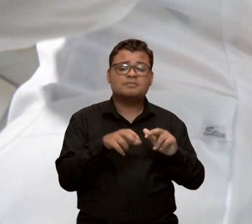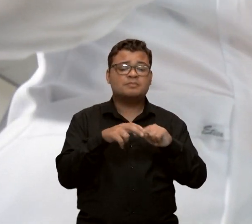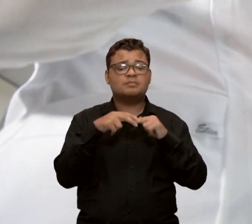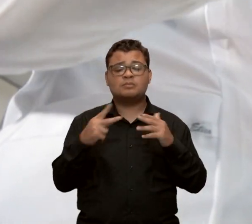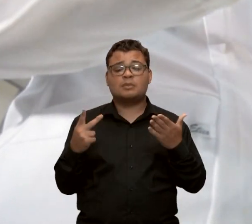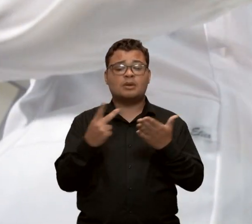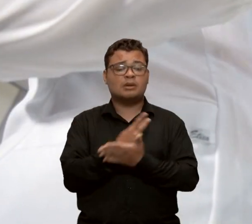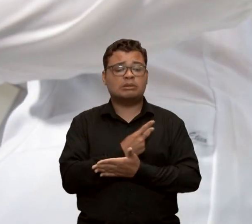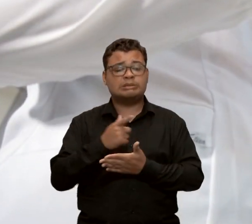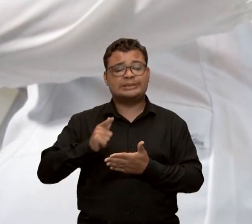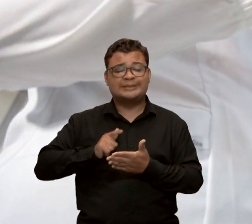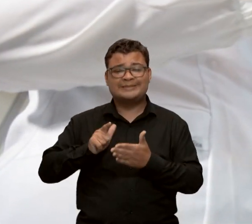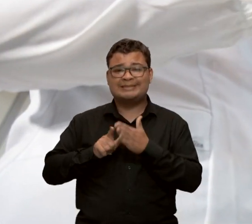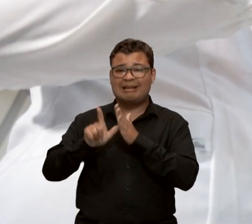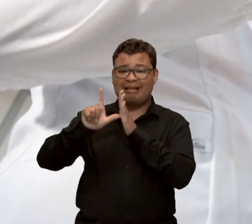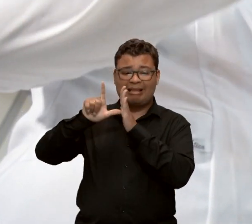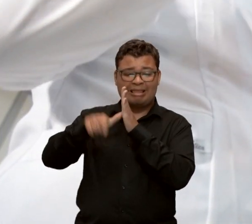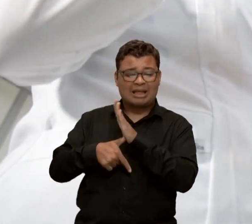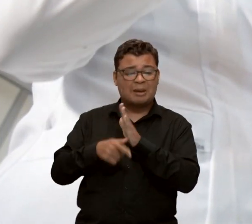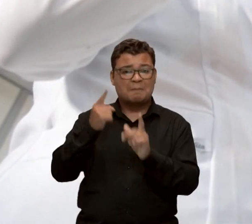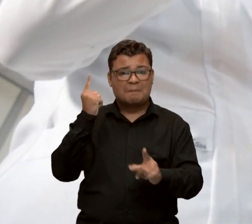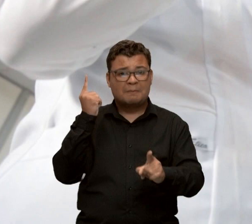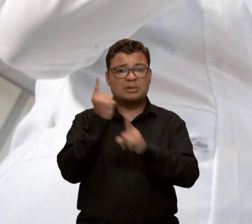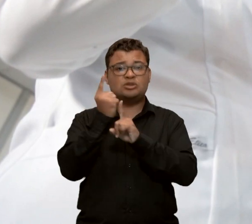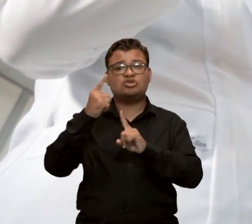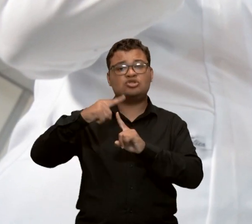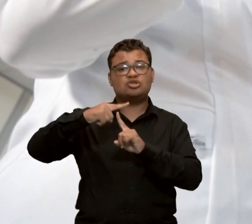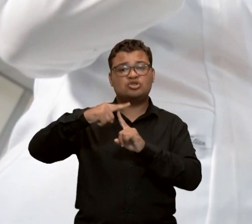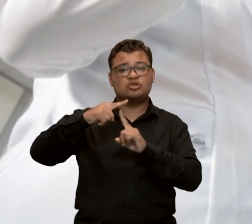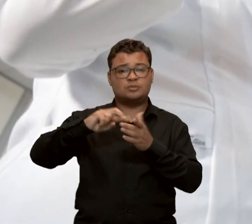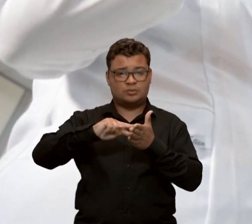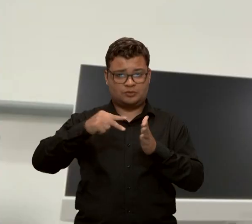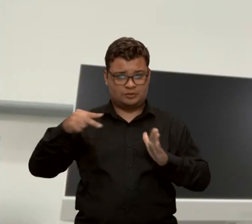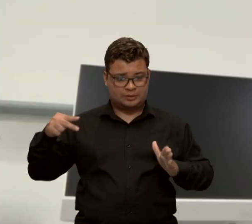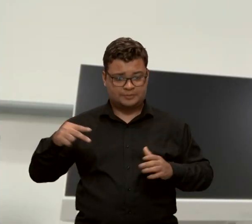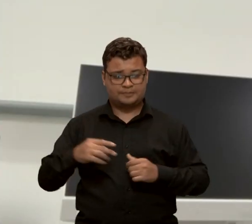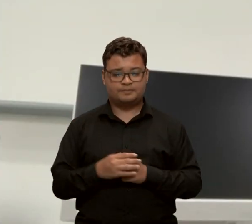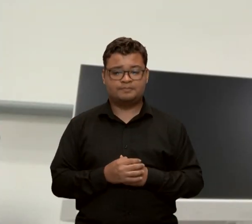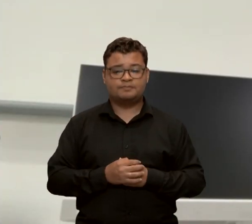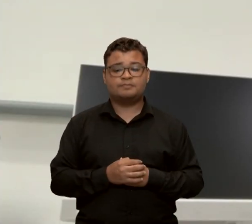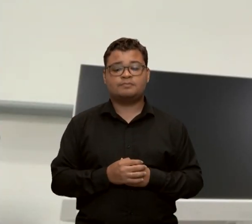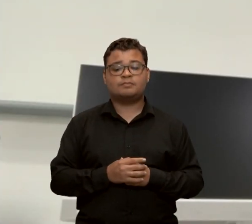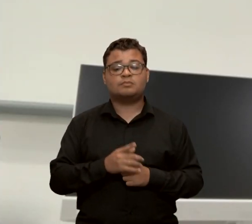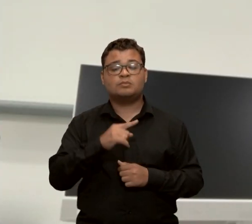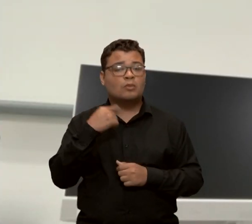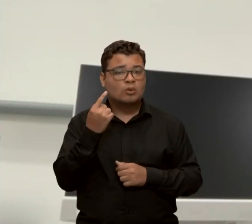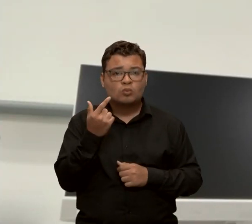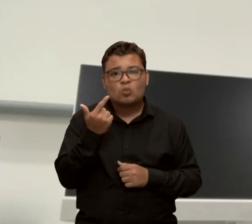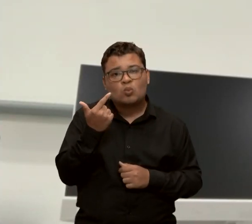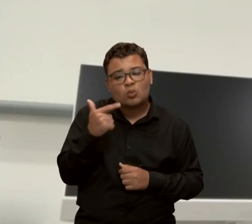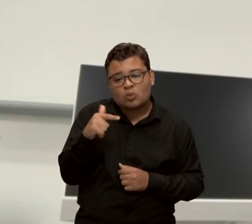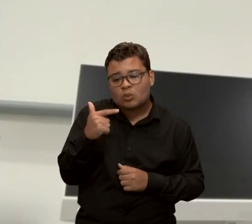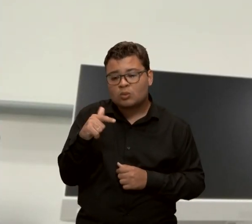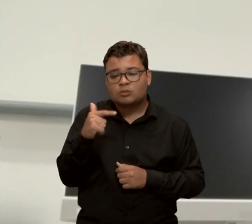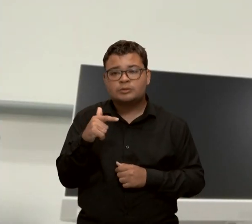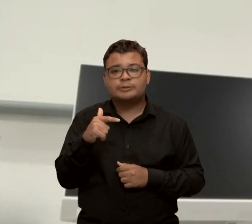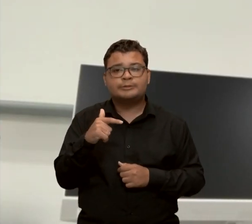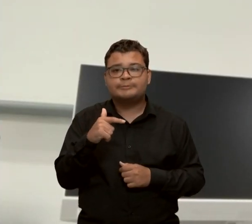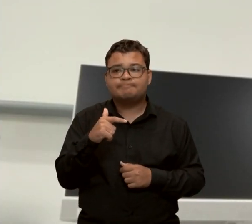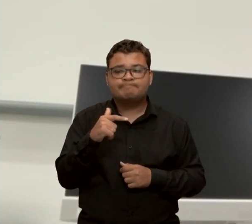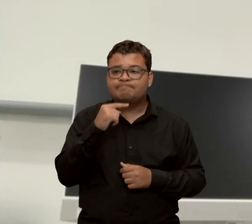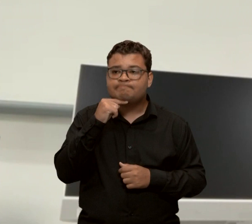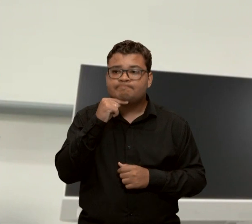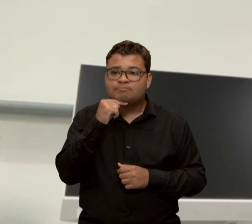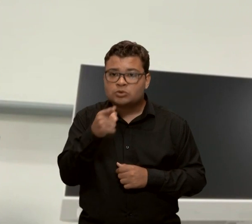um atraso na identificação de novas variantes. Como nós não temos uma capacidade de ampliar o